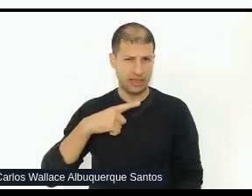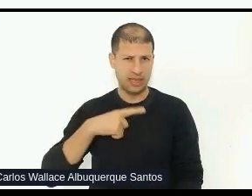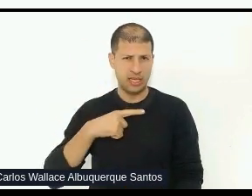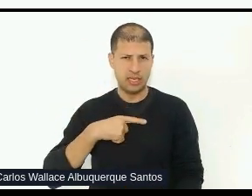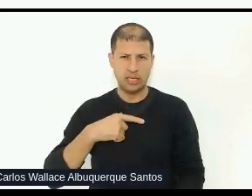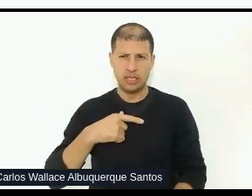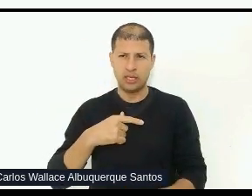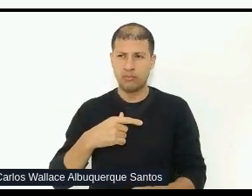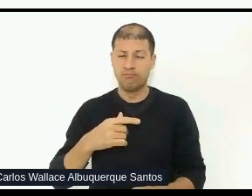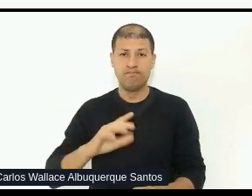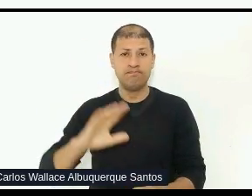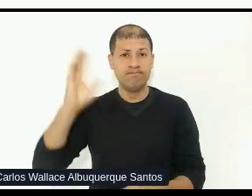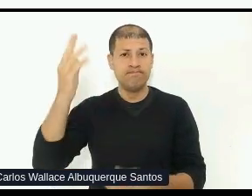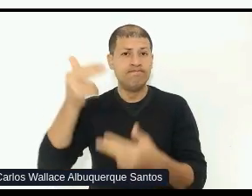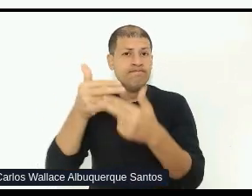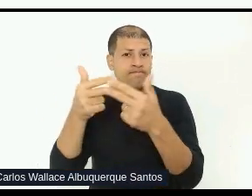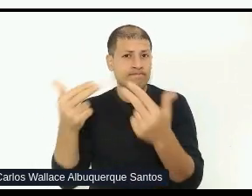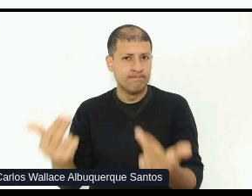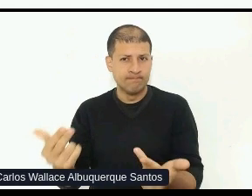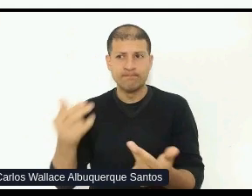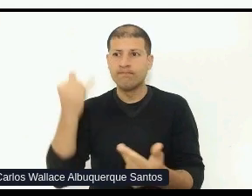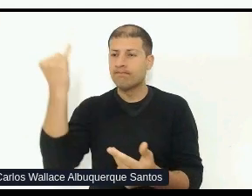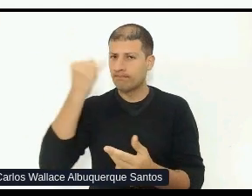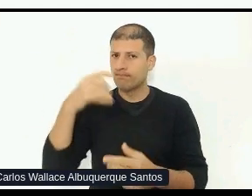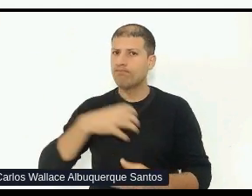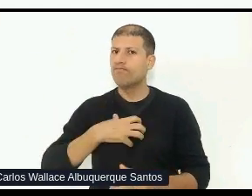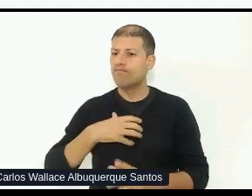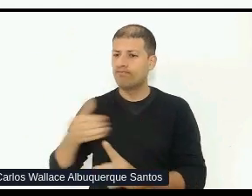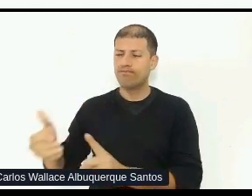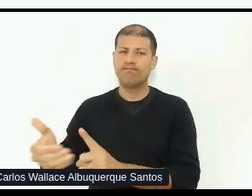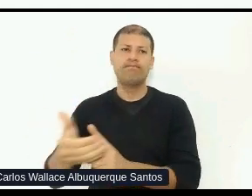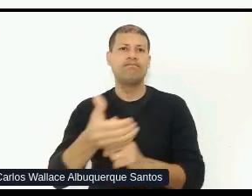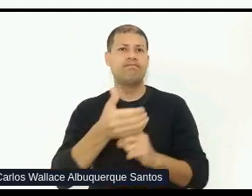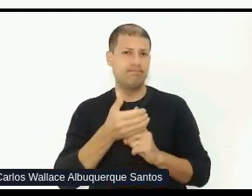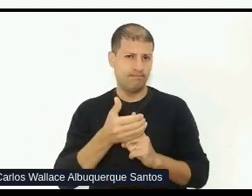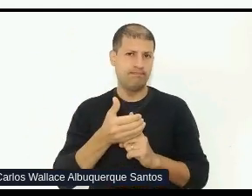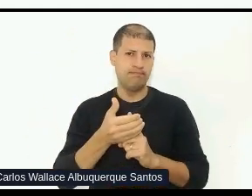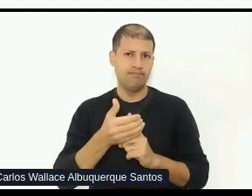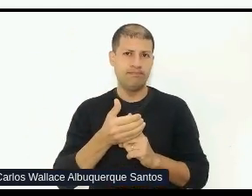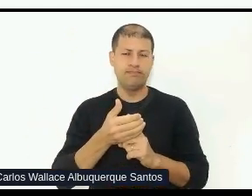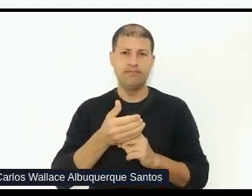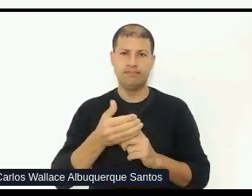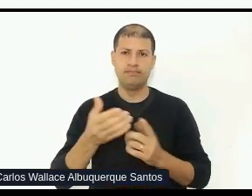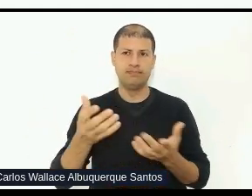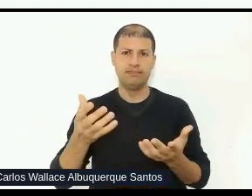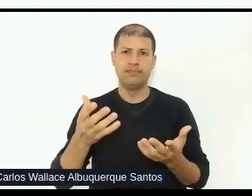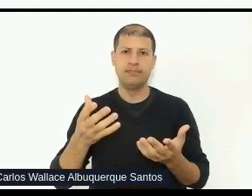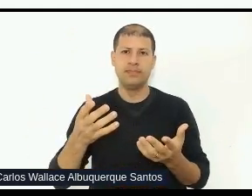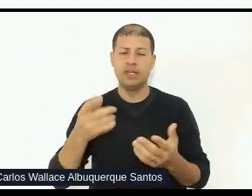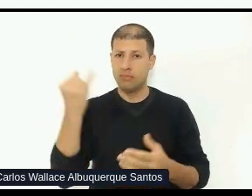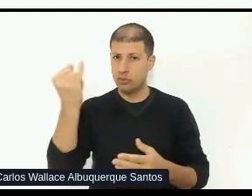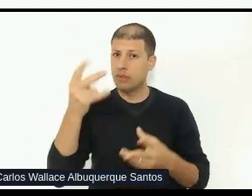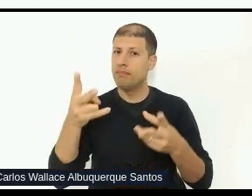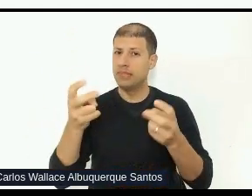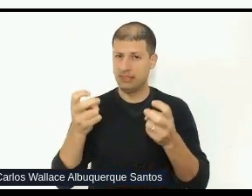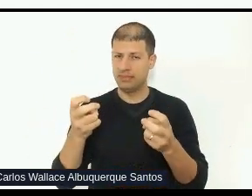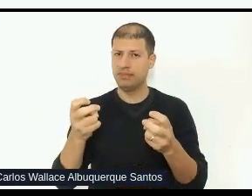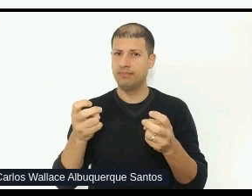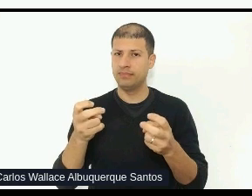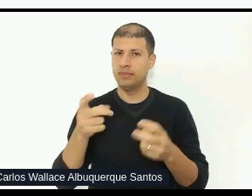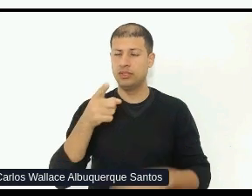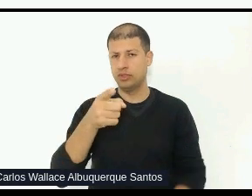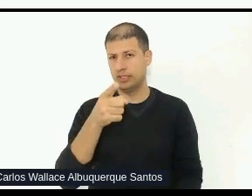emerge, é importante que ela se sinta acolhida não pela cúpula, não por um membro, mas por todos. E é muito importante perceber isso, né? E isso é